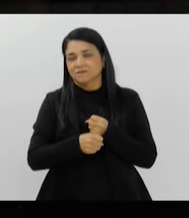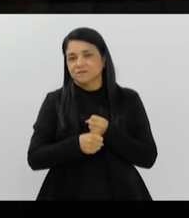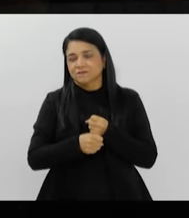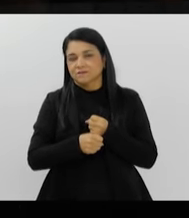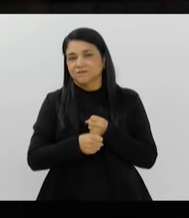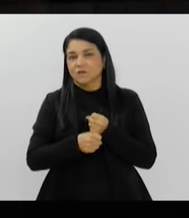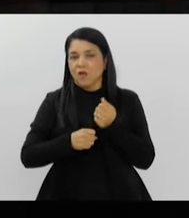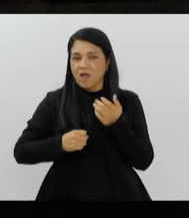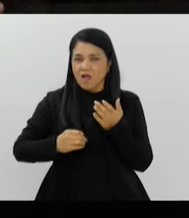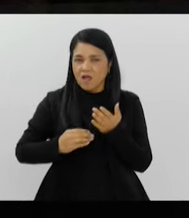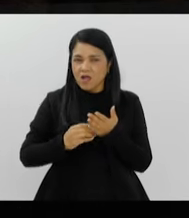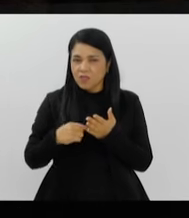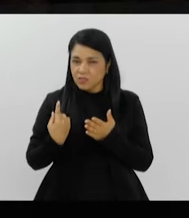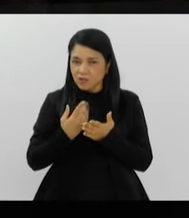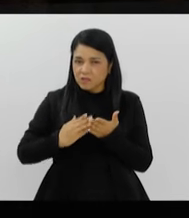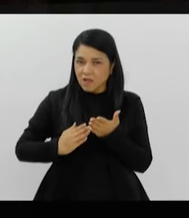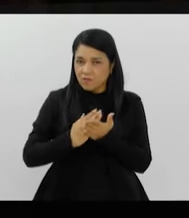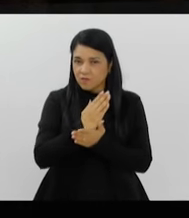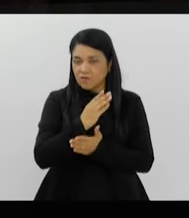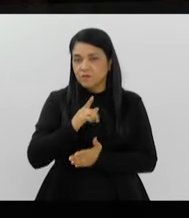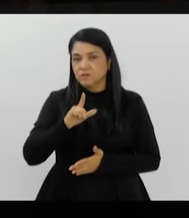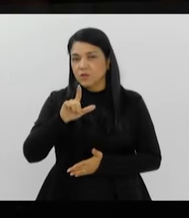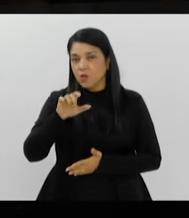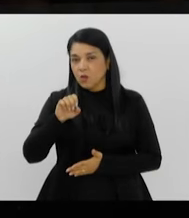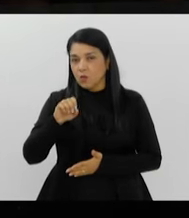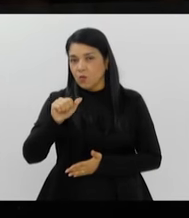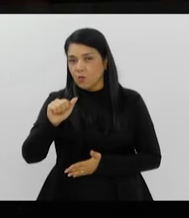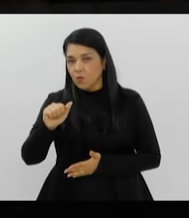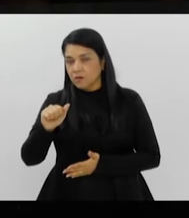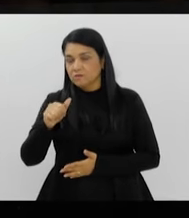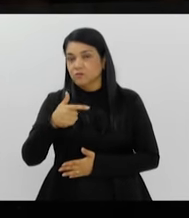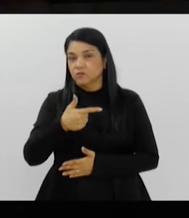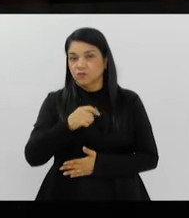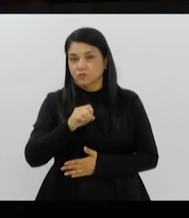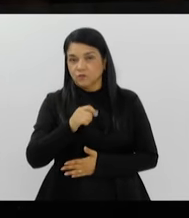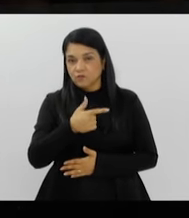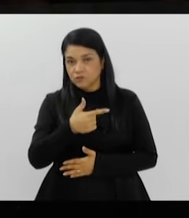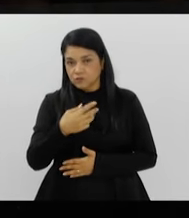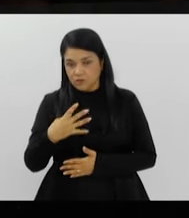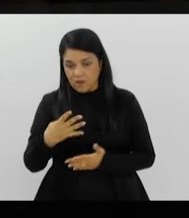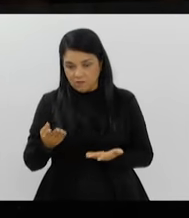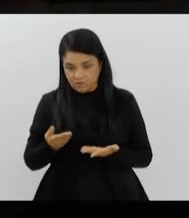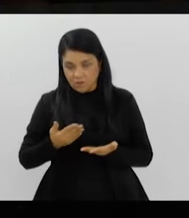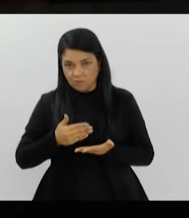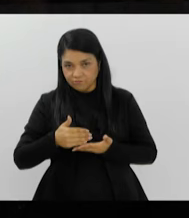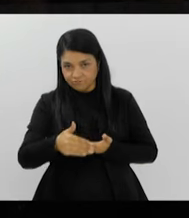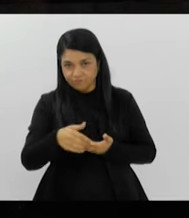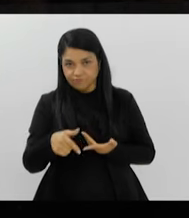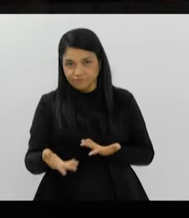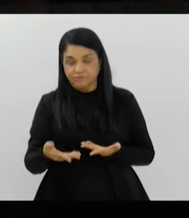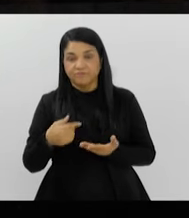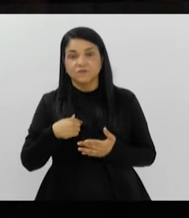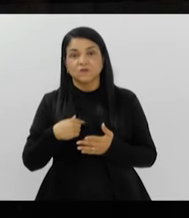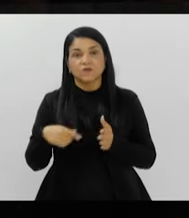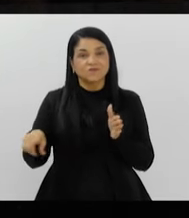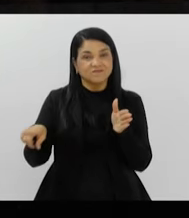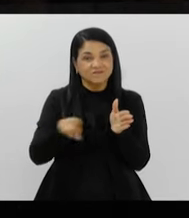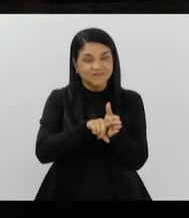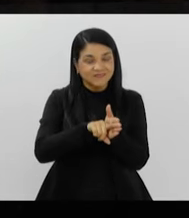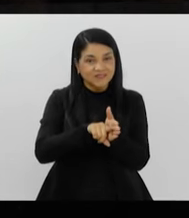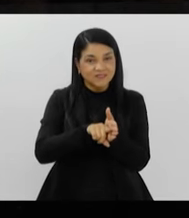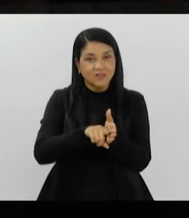quando aprovamos a LOA para 2024, e é o ano que nós estamos vivendo, esse déficit era